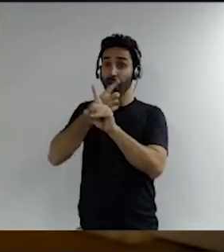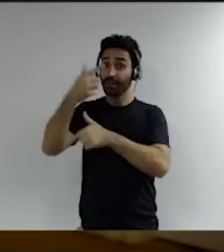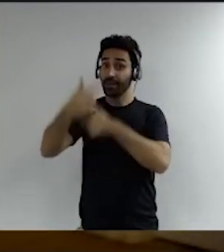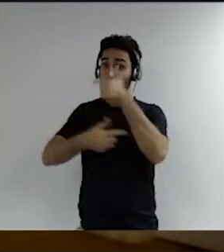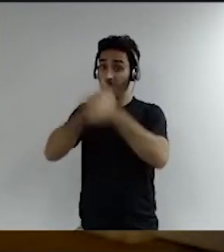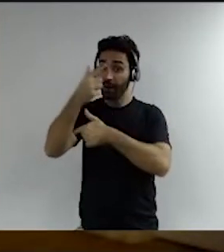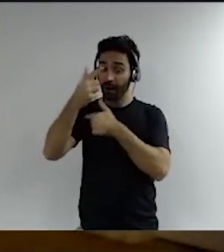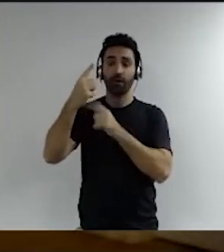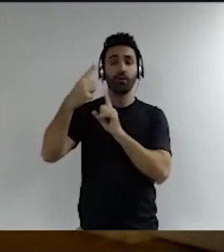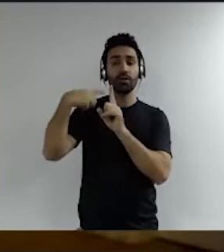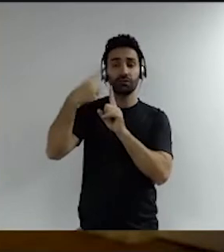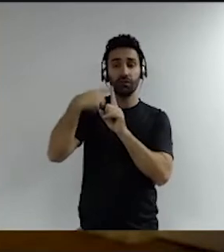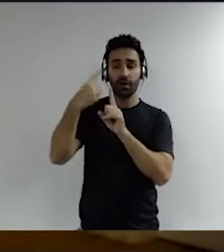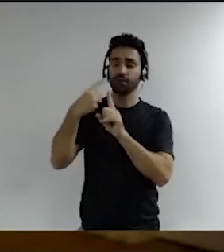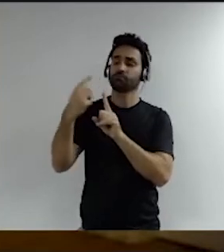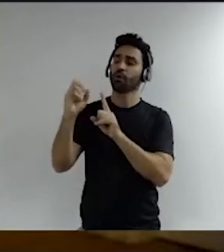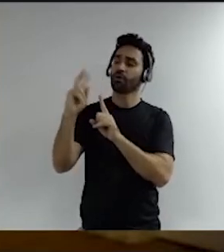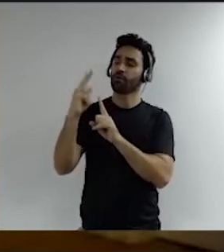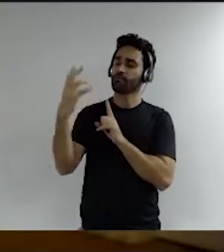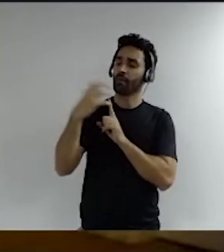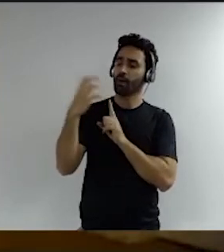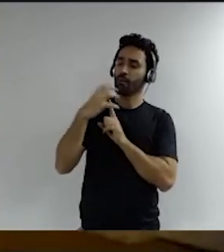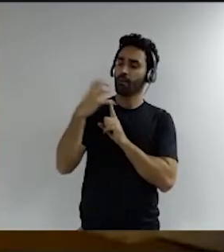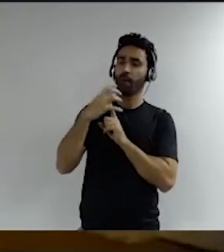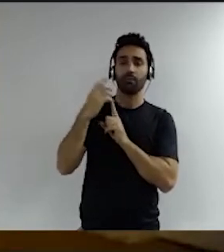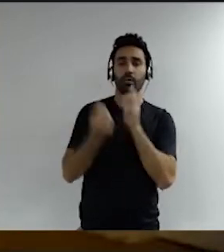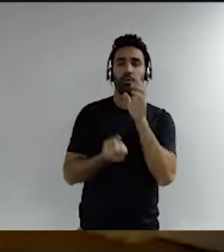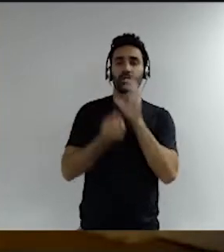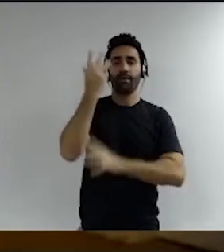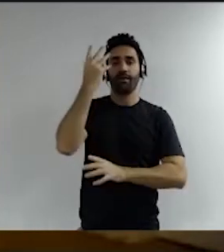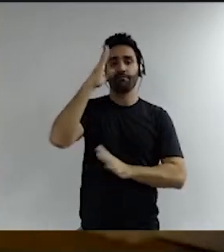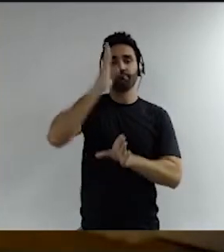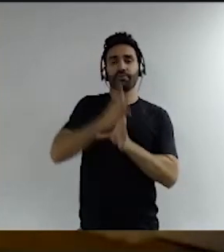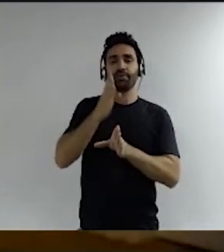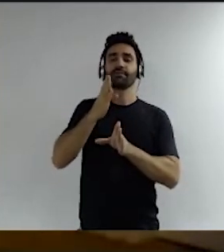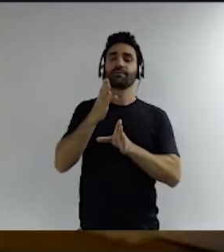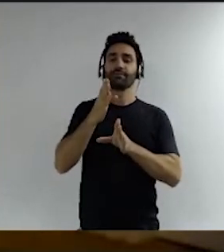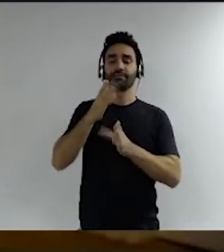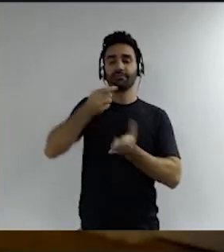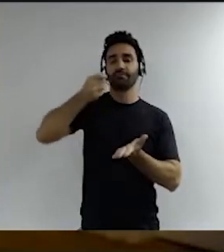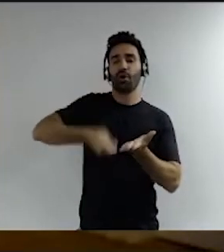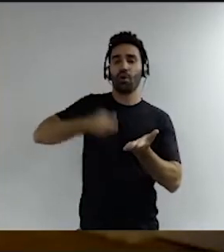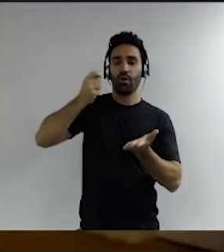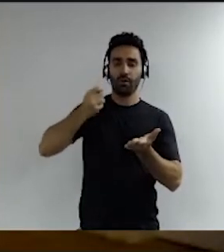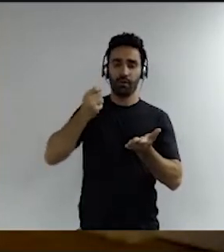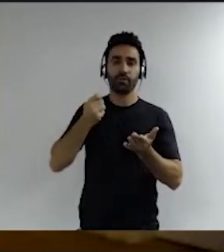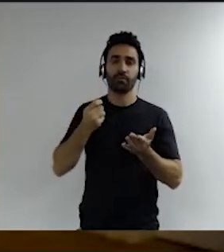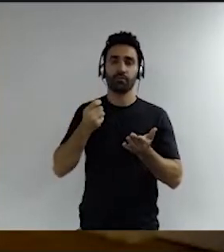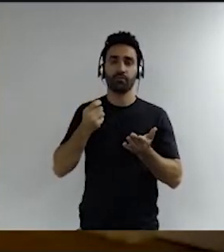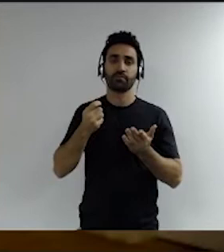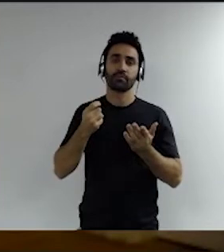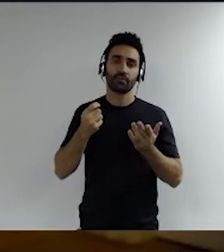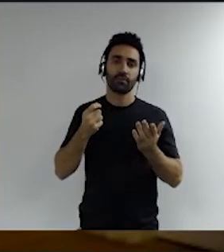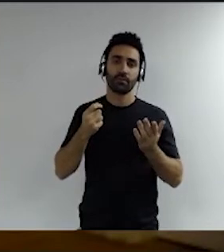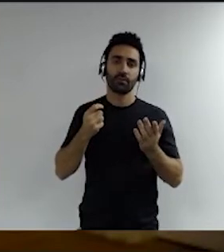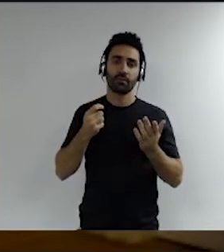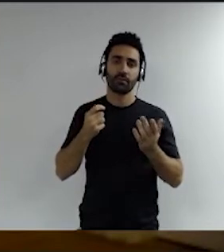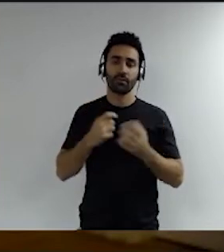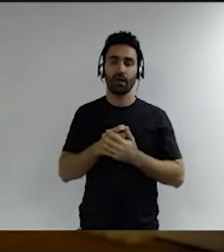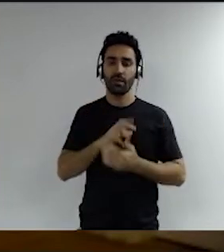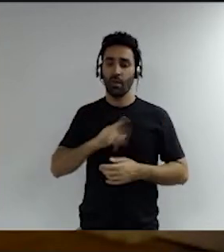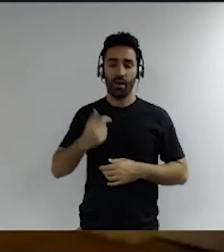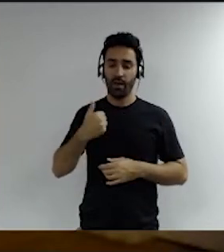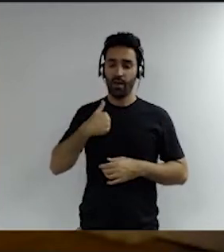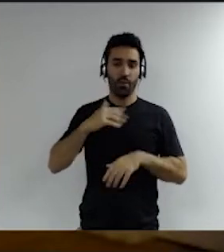a adotar as teses defendidas. Lógico que temos uma margem de criatividade.